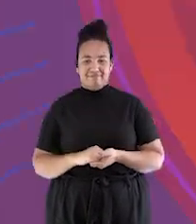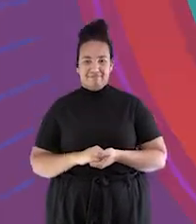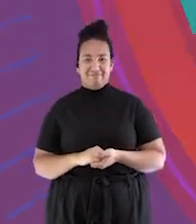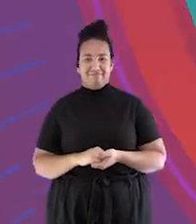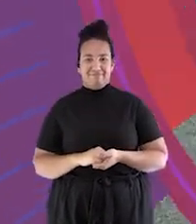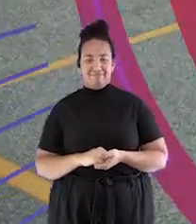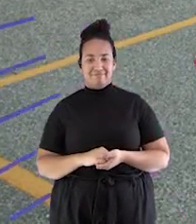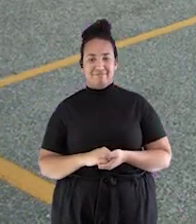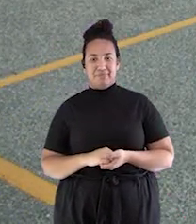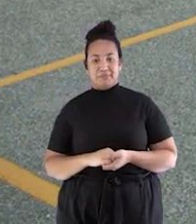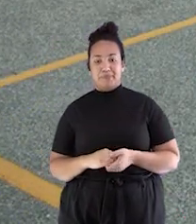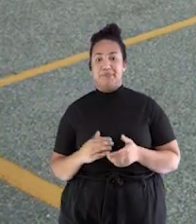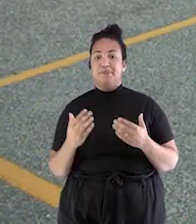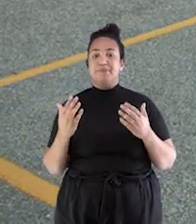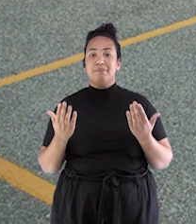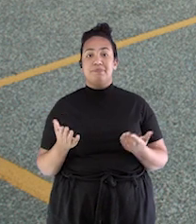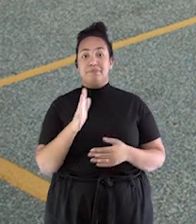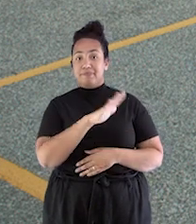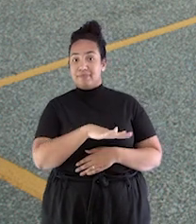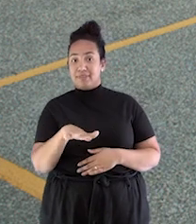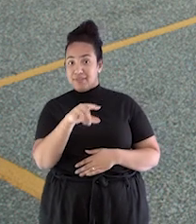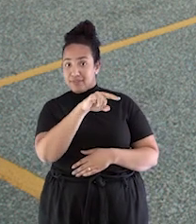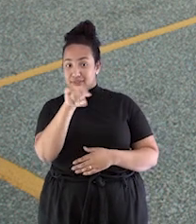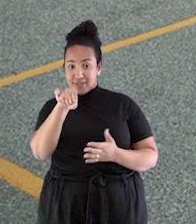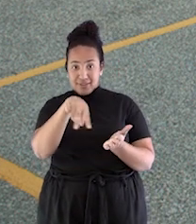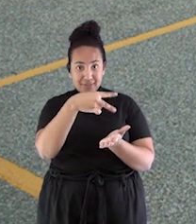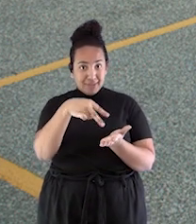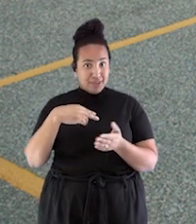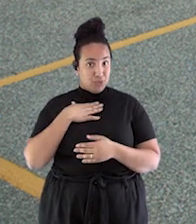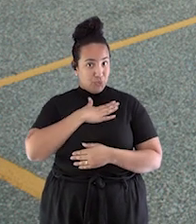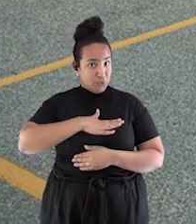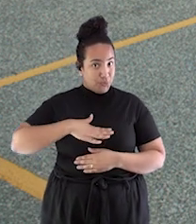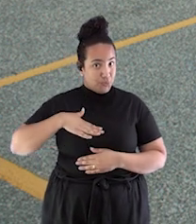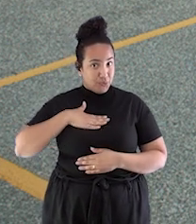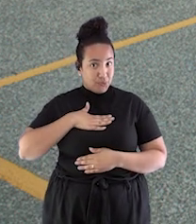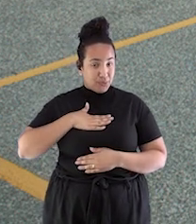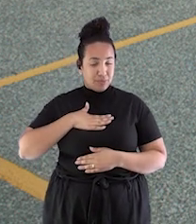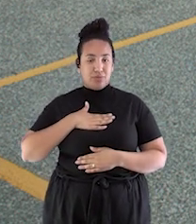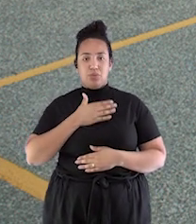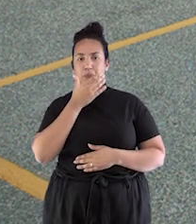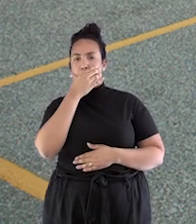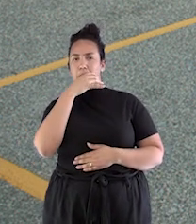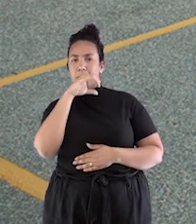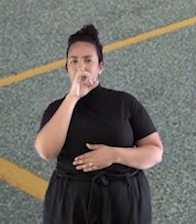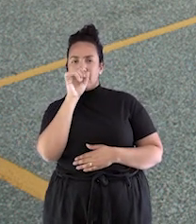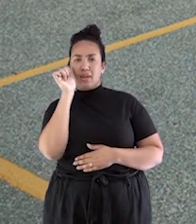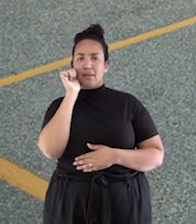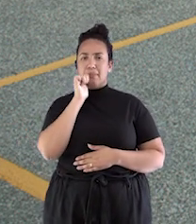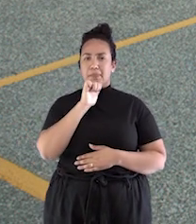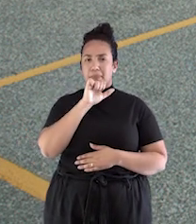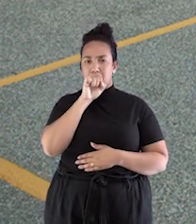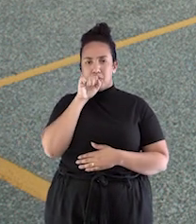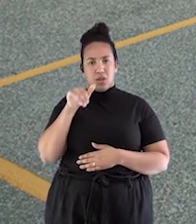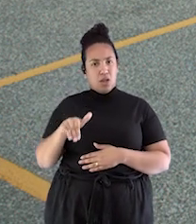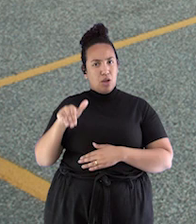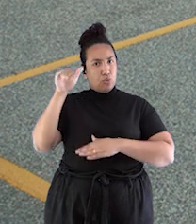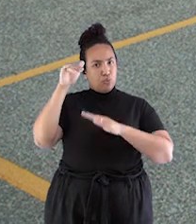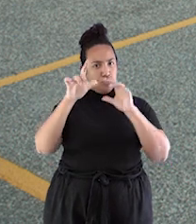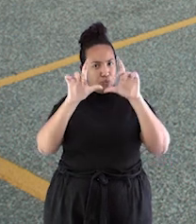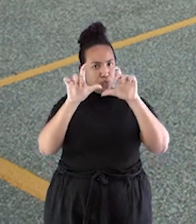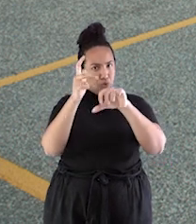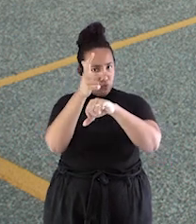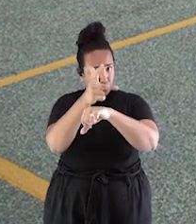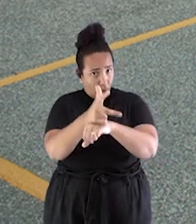pessoal! Crianças, gostaram da dança? Seu responsável filmou ou tirou foto? Sim!